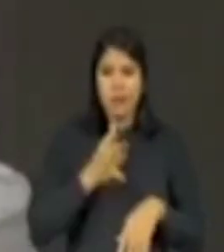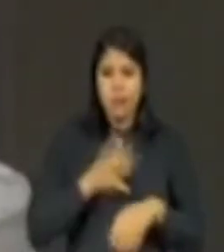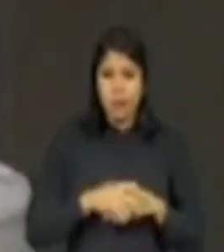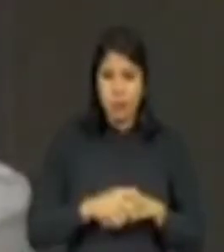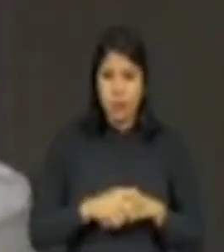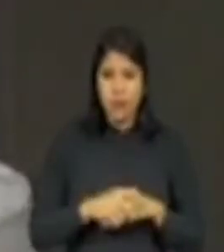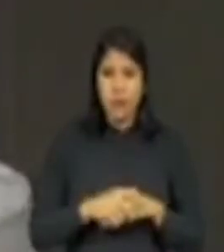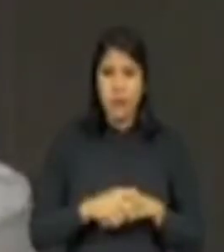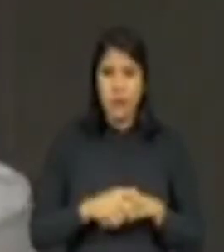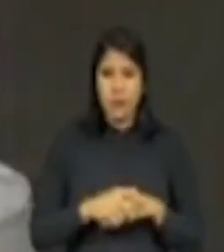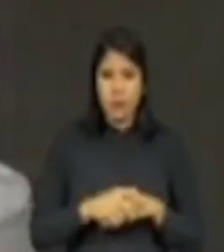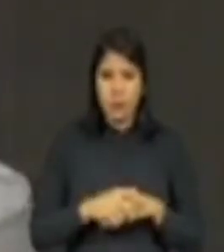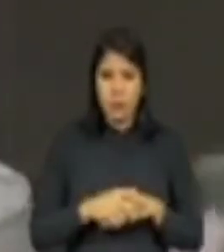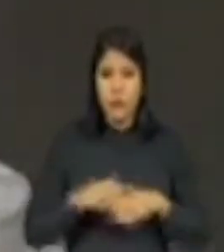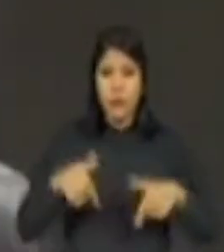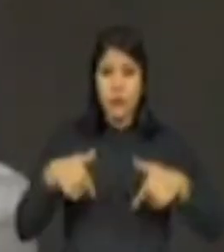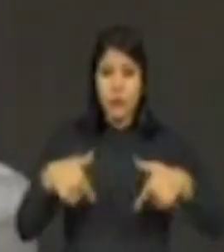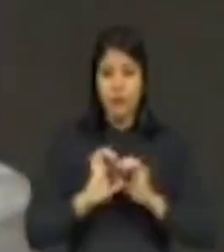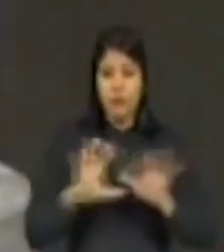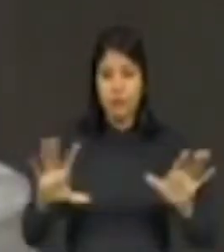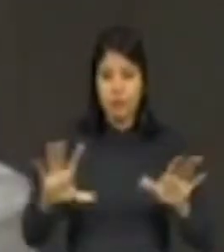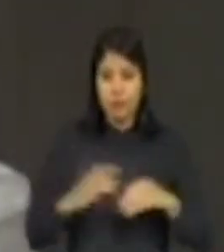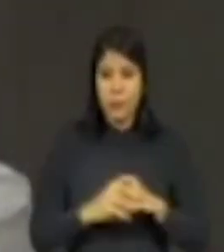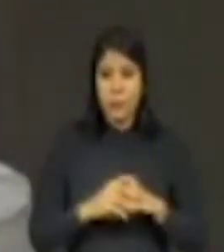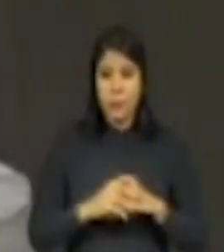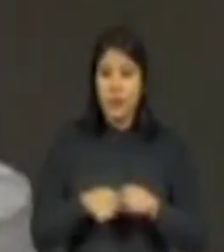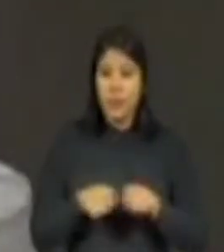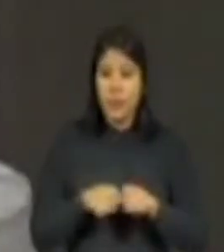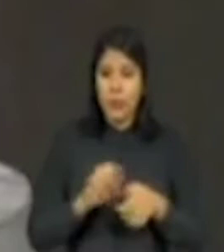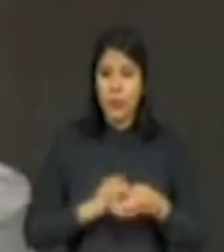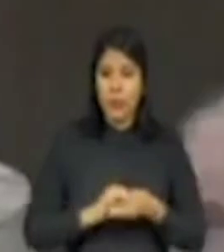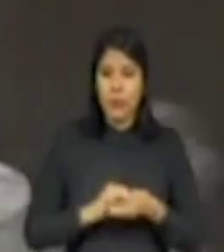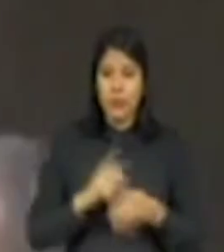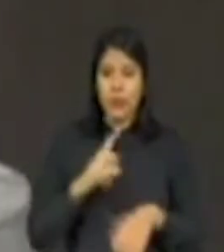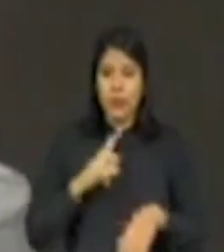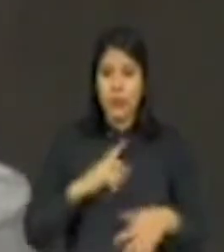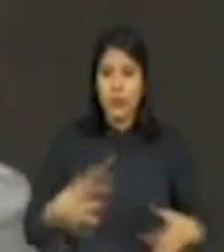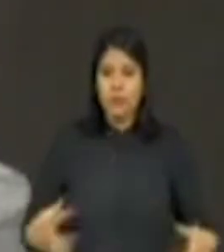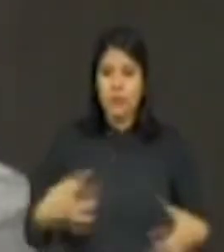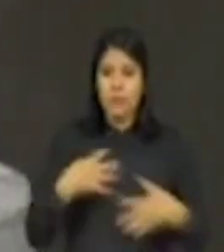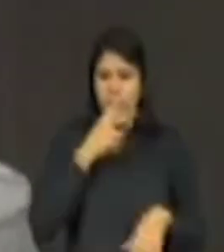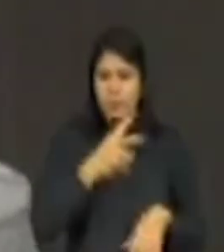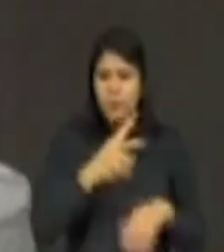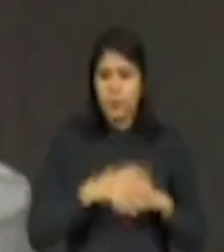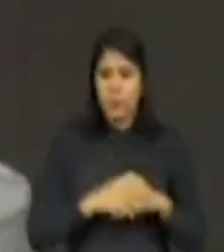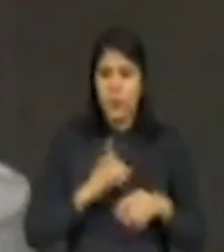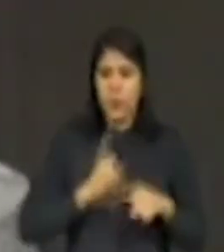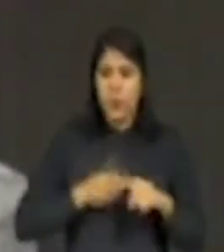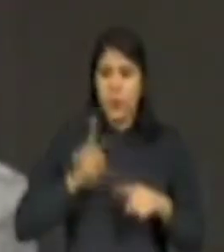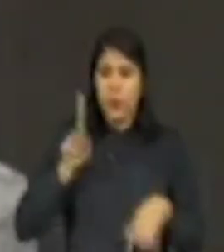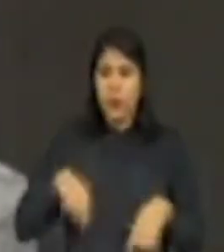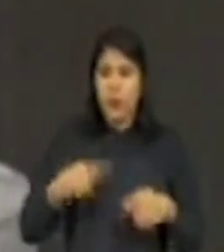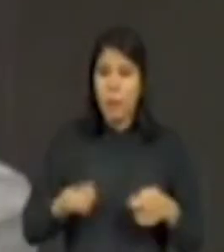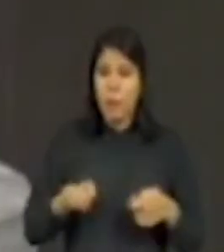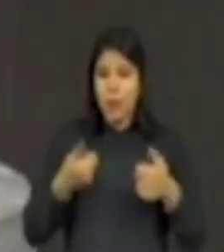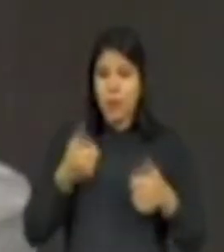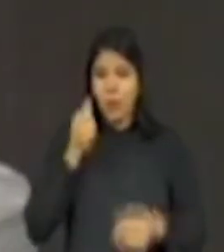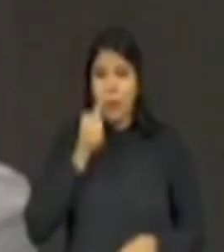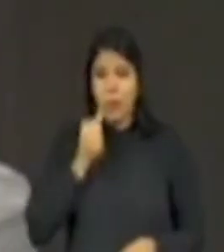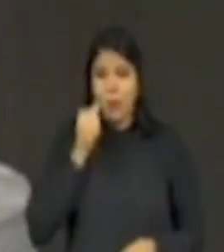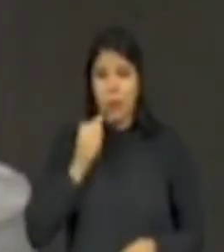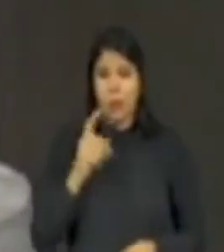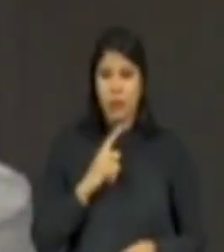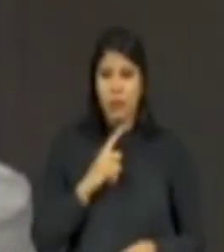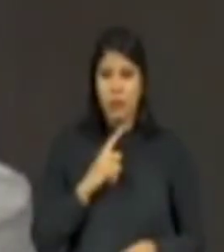corajosas encarnações da luta pela Liberdade pela democracia deixa um vazio Sem tamanho que é são poucas e como